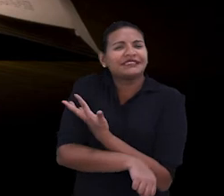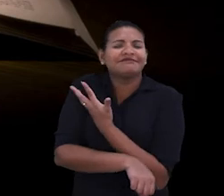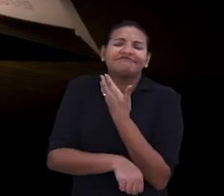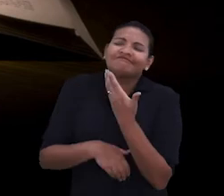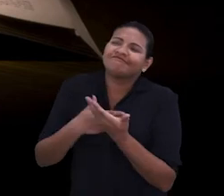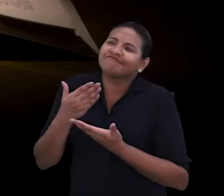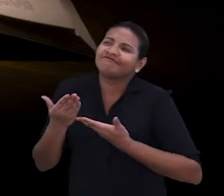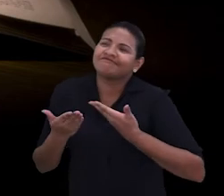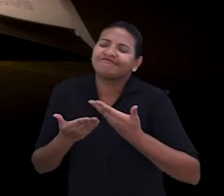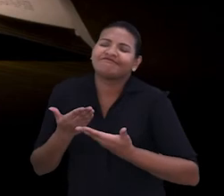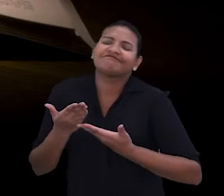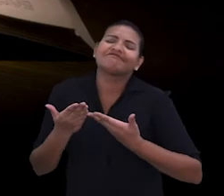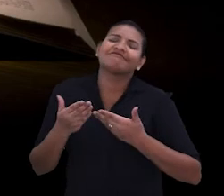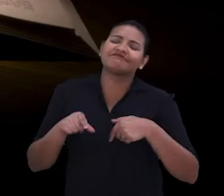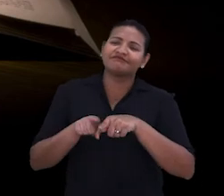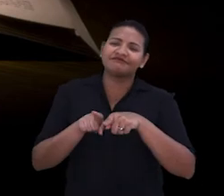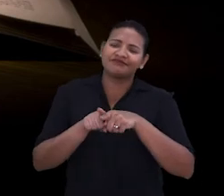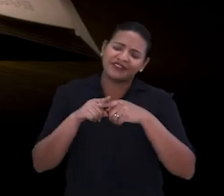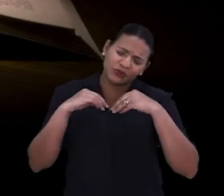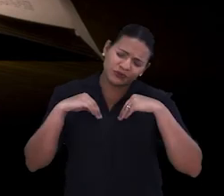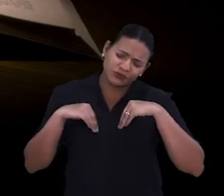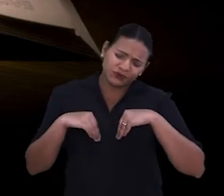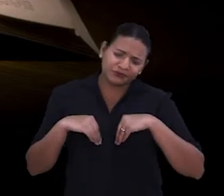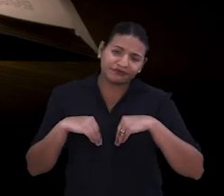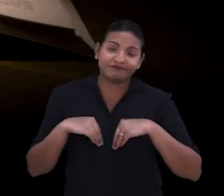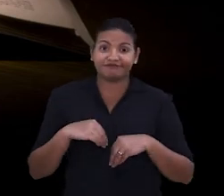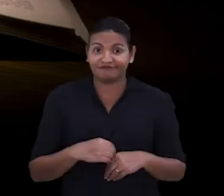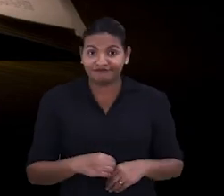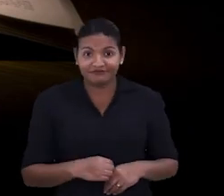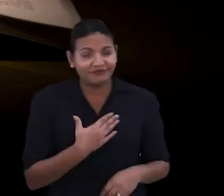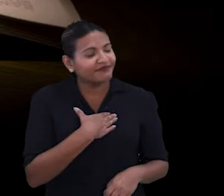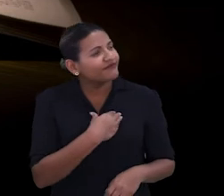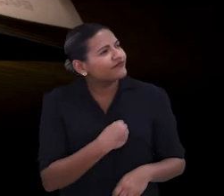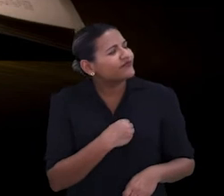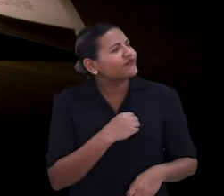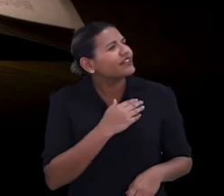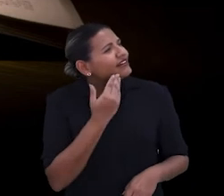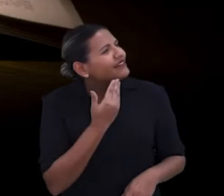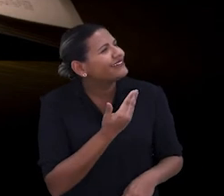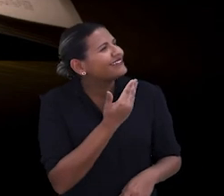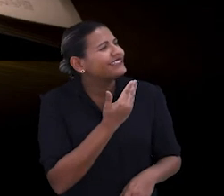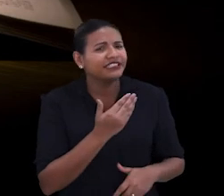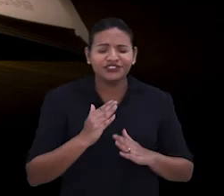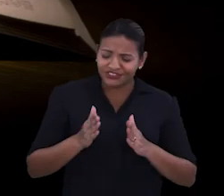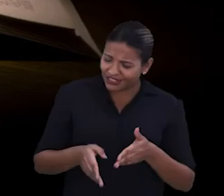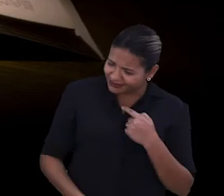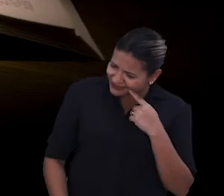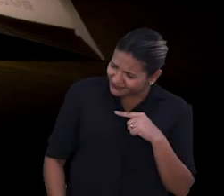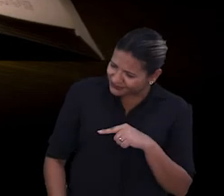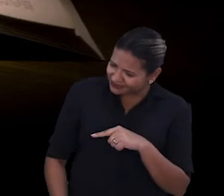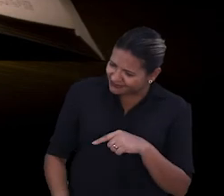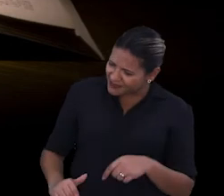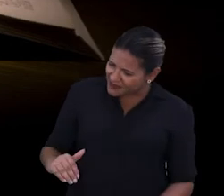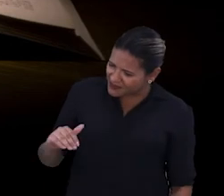um misto de assombro, de orgulho, mas também de melancolia. O seu filho, filhinho que o pai carregou nos braços,